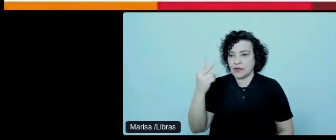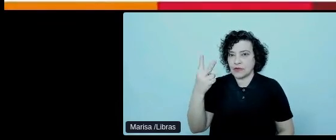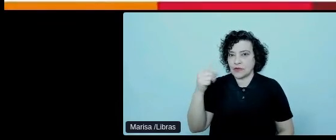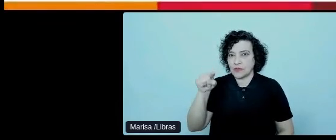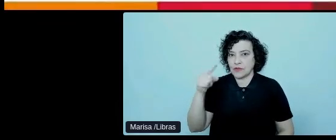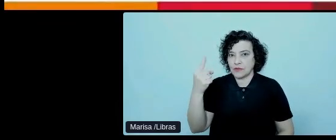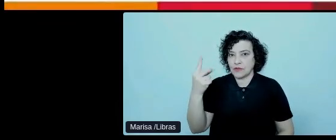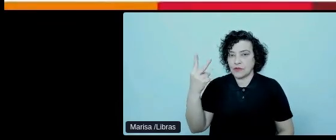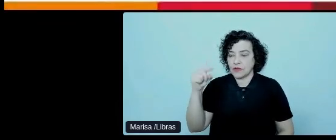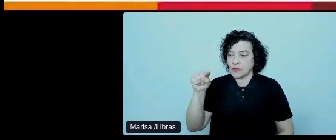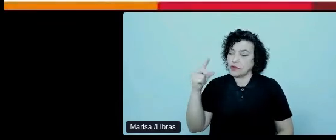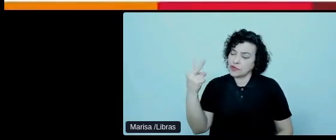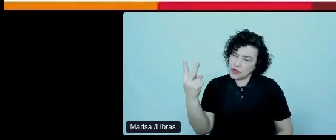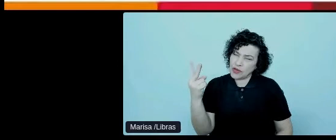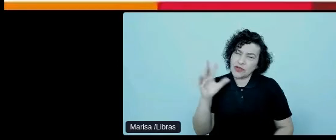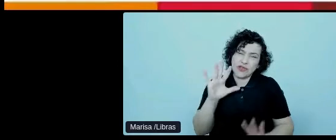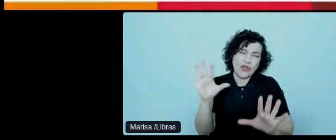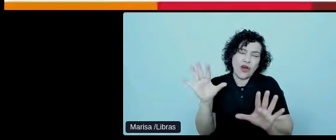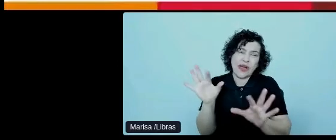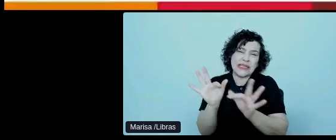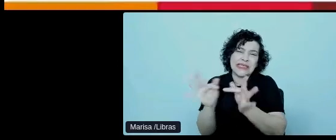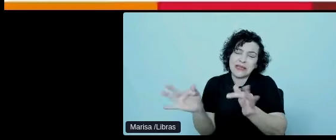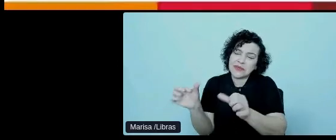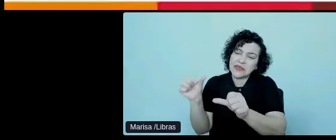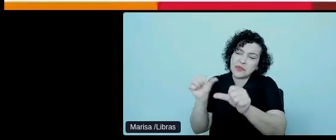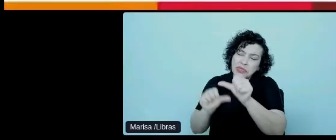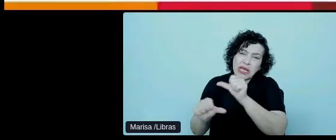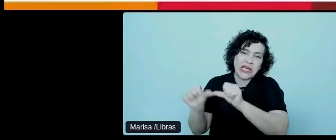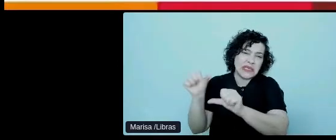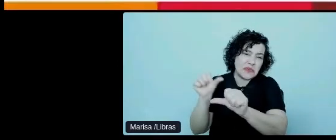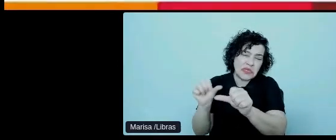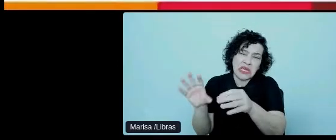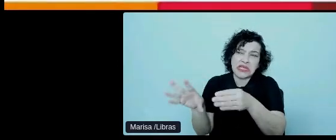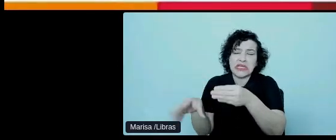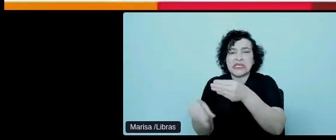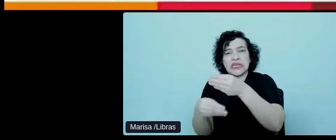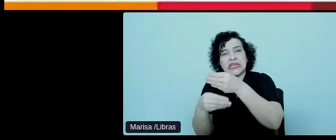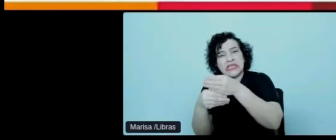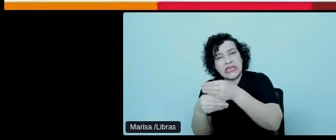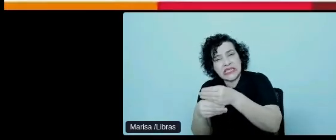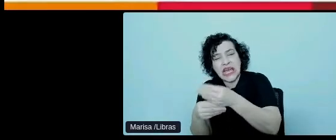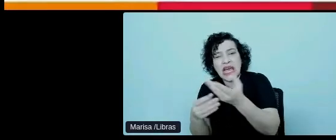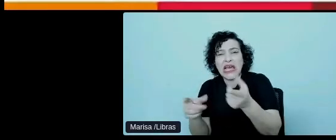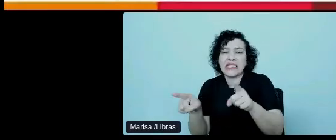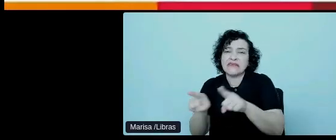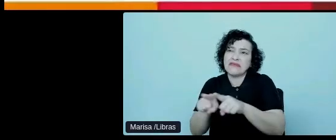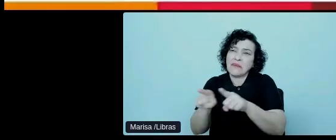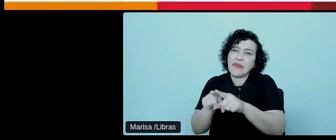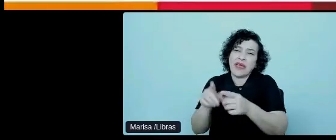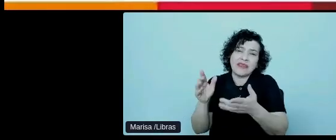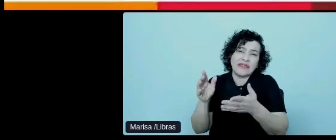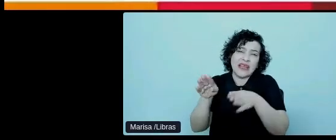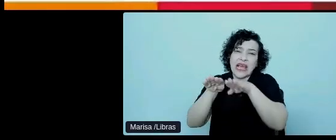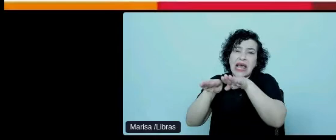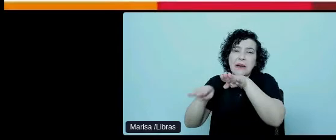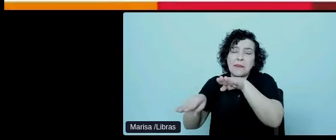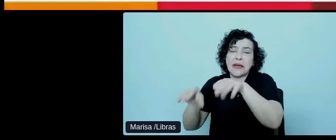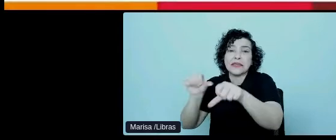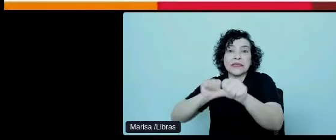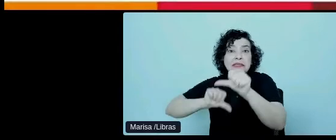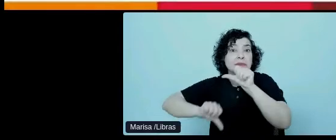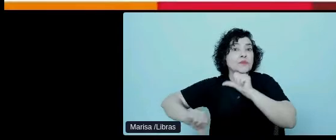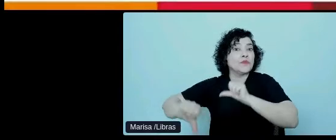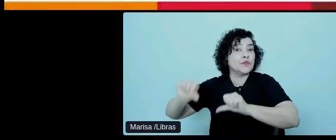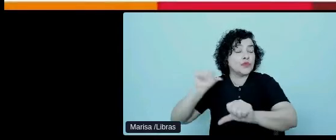por exemplo. São alguns critérios que eu acrescentei, foram alguns níveis que mudaram, mas ainda